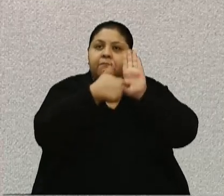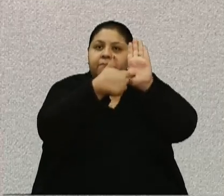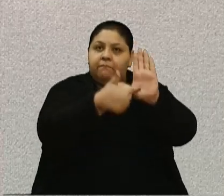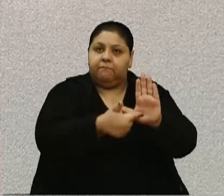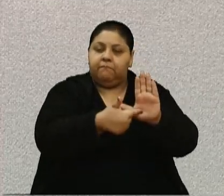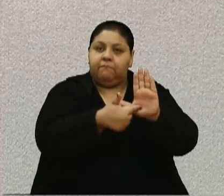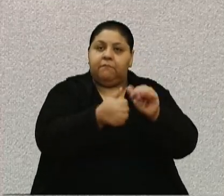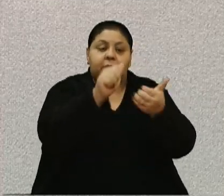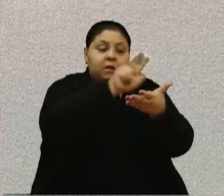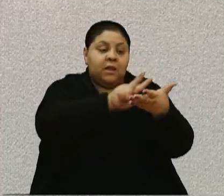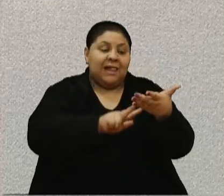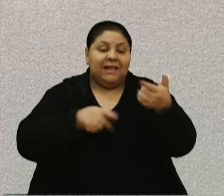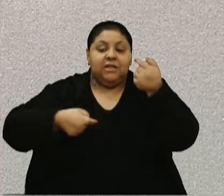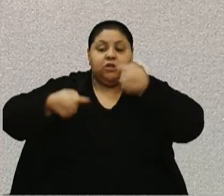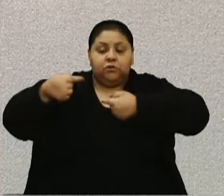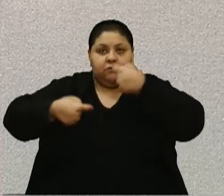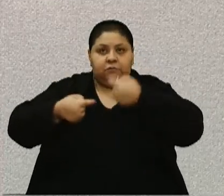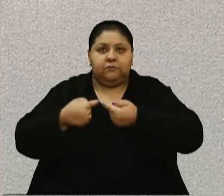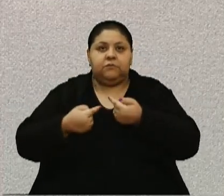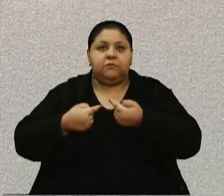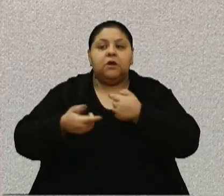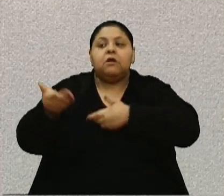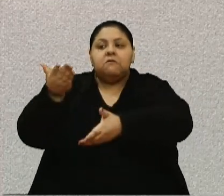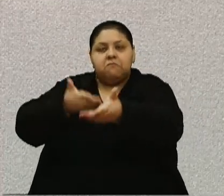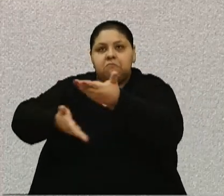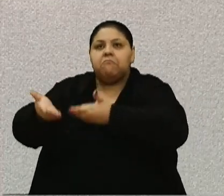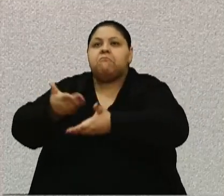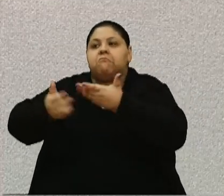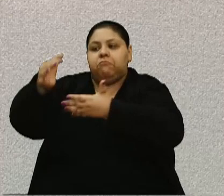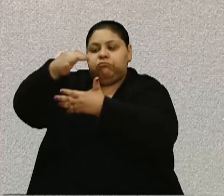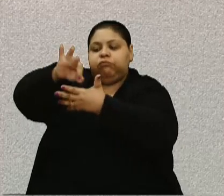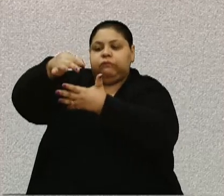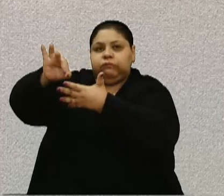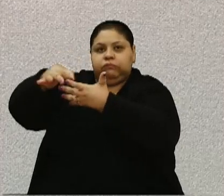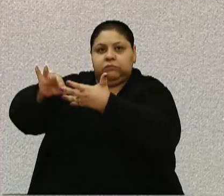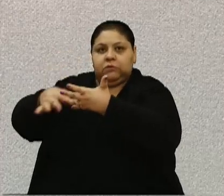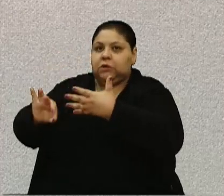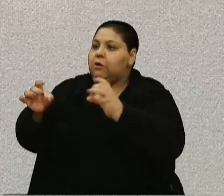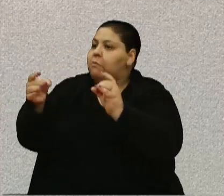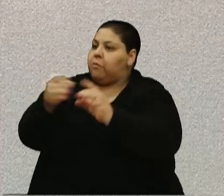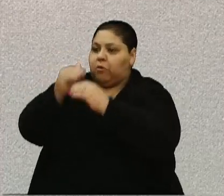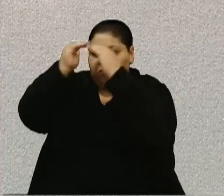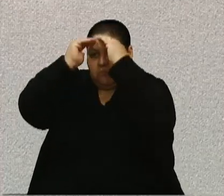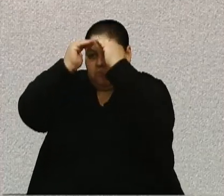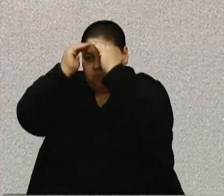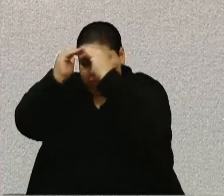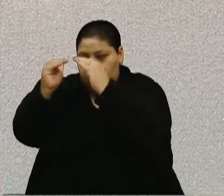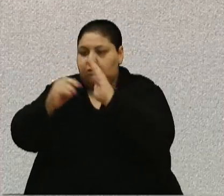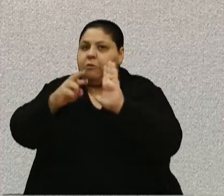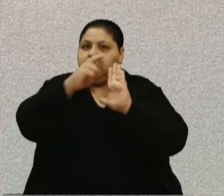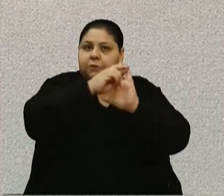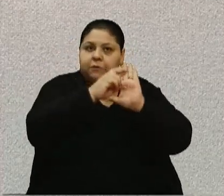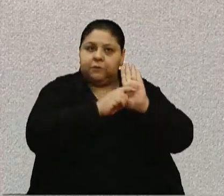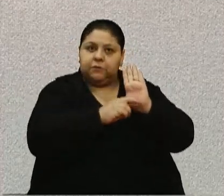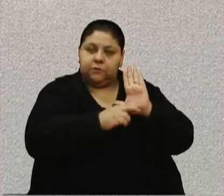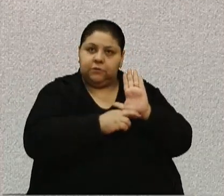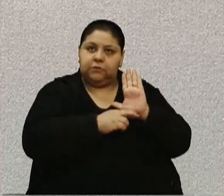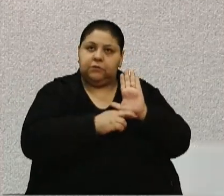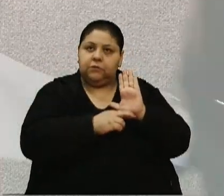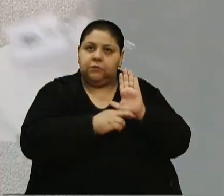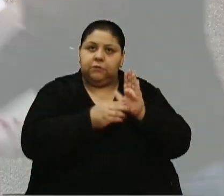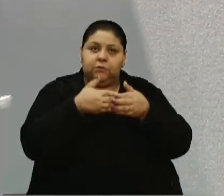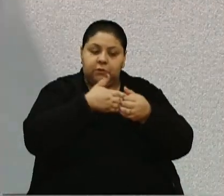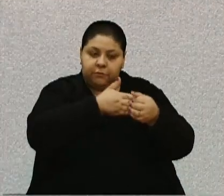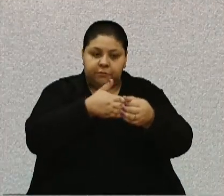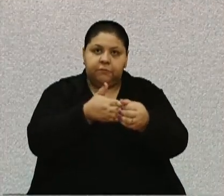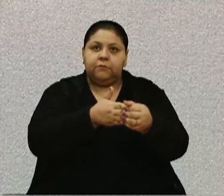a exame e discussão atende aos requisitos e alcança cumprimento de exigências legais, regulatórias,